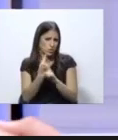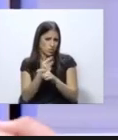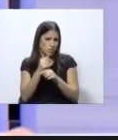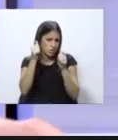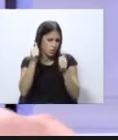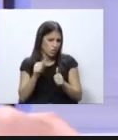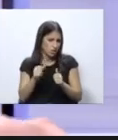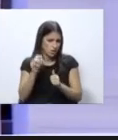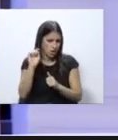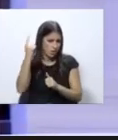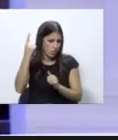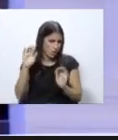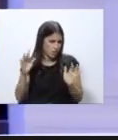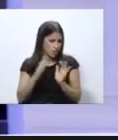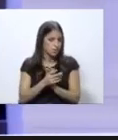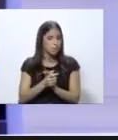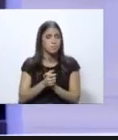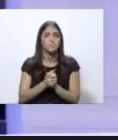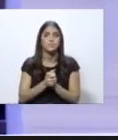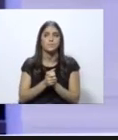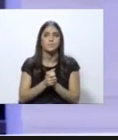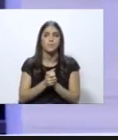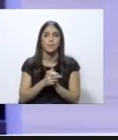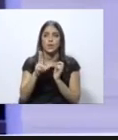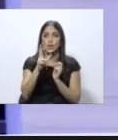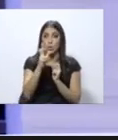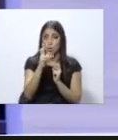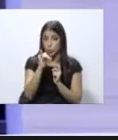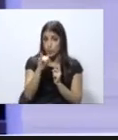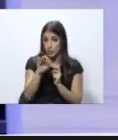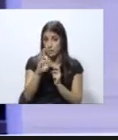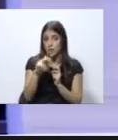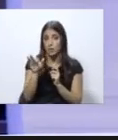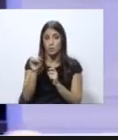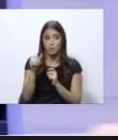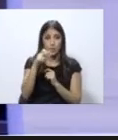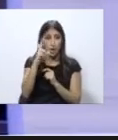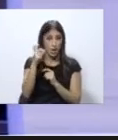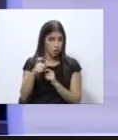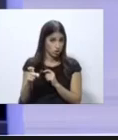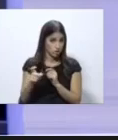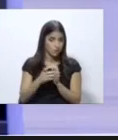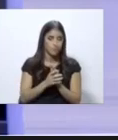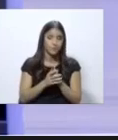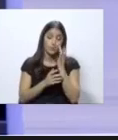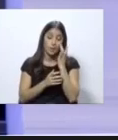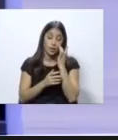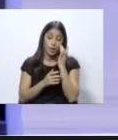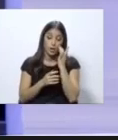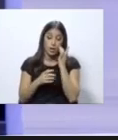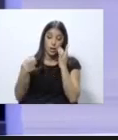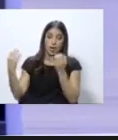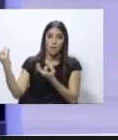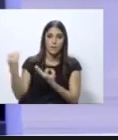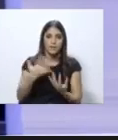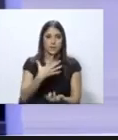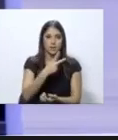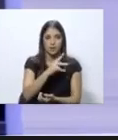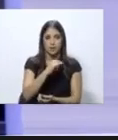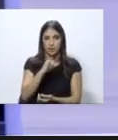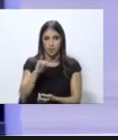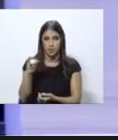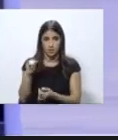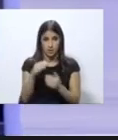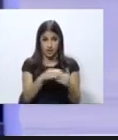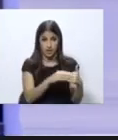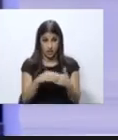rápidas. O senhor Rui Pedro Brás foi apresentado pela própria TV Guia, onde